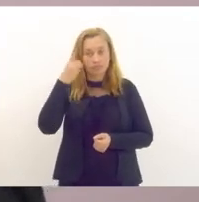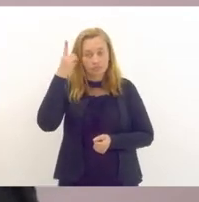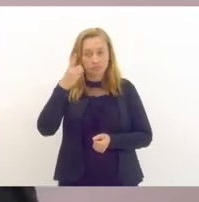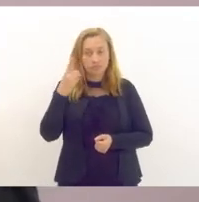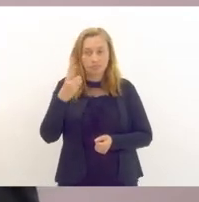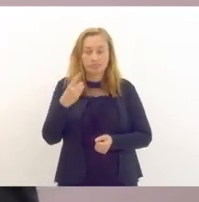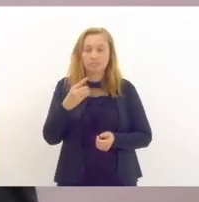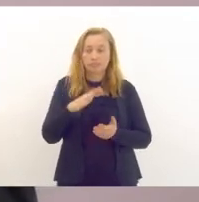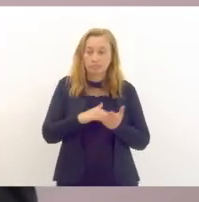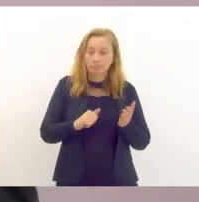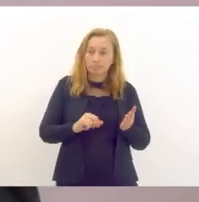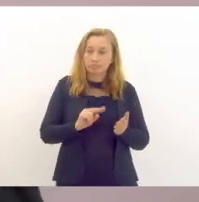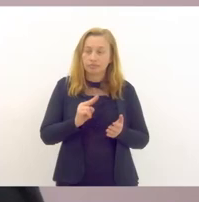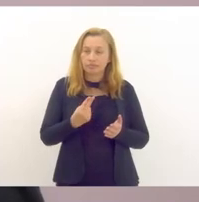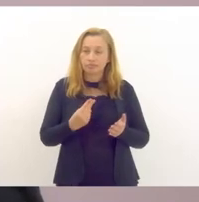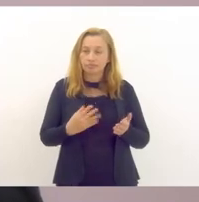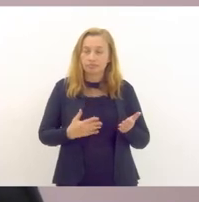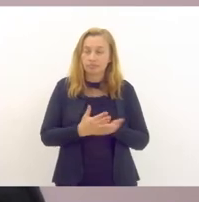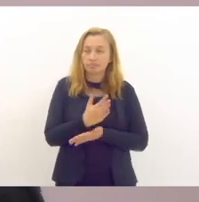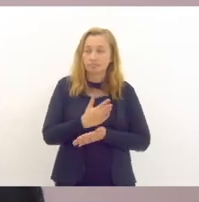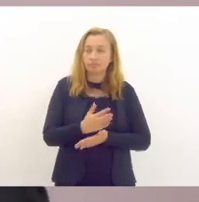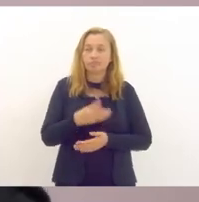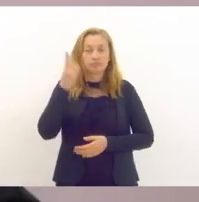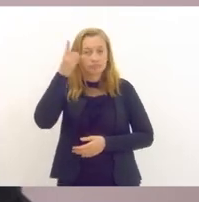enfrentá-los na próxima semana